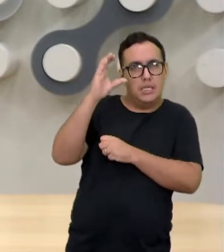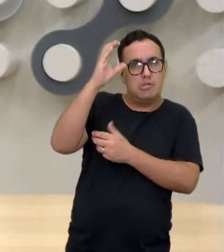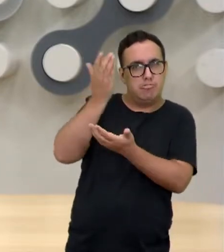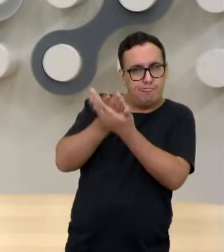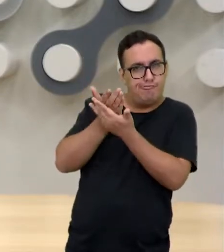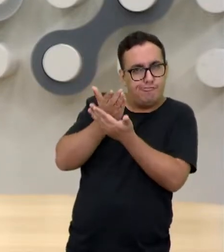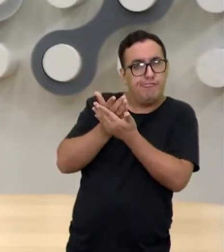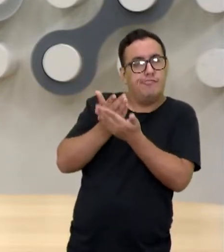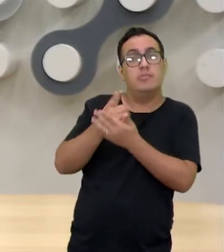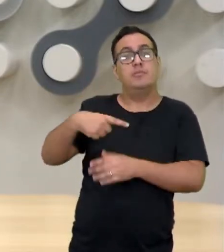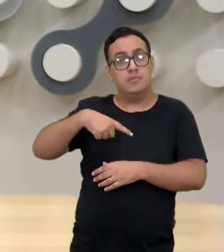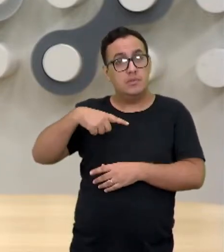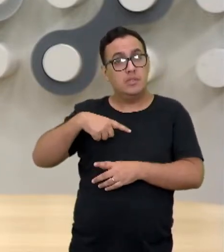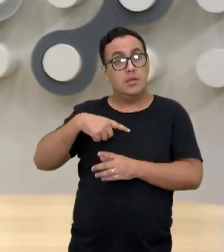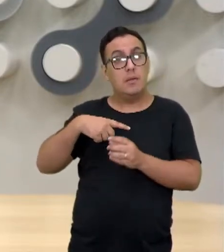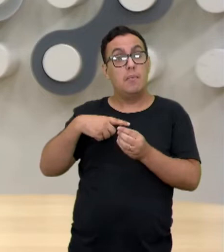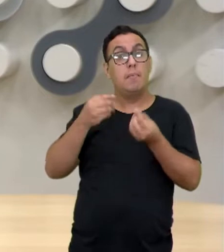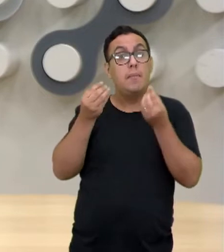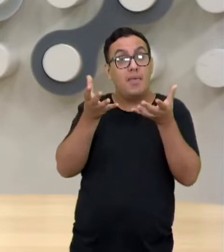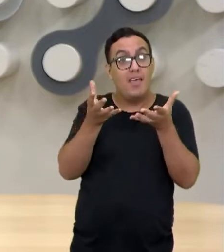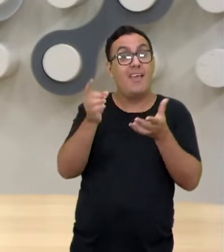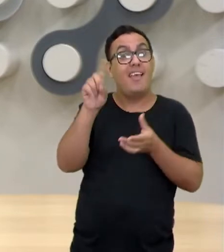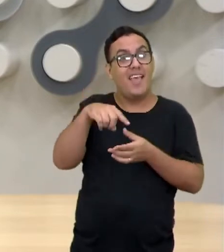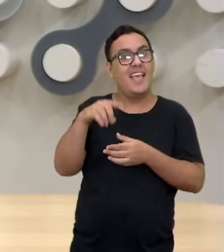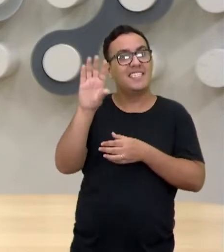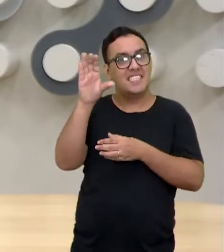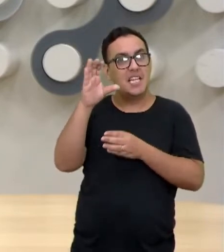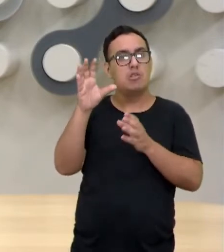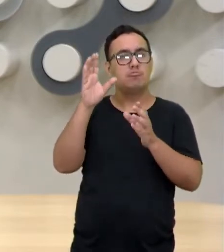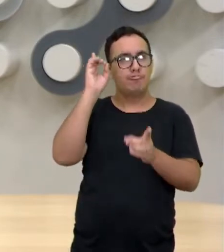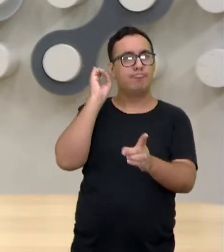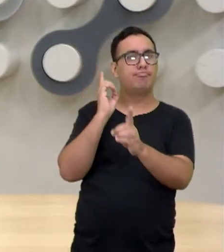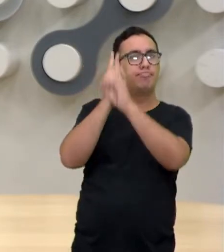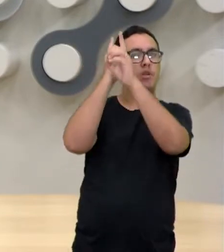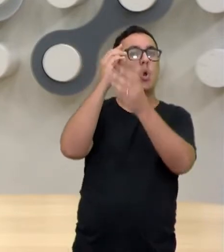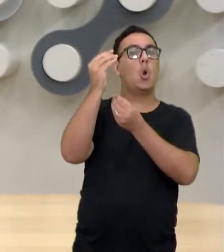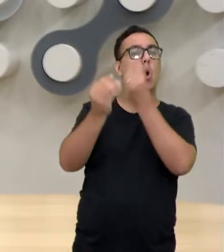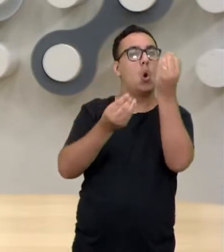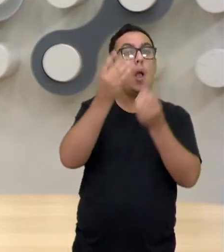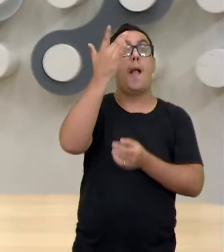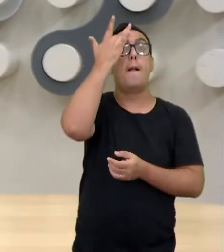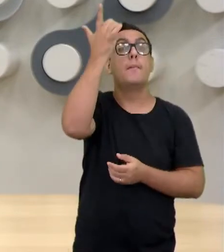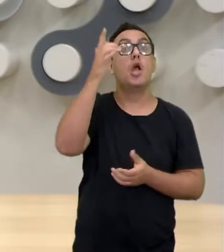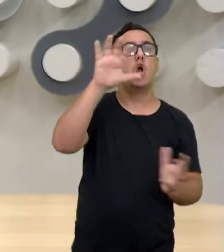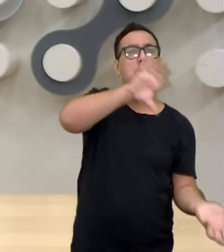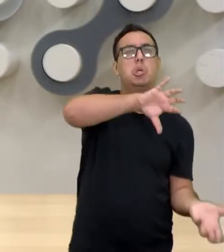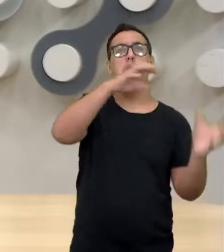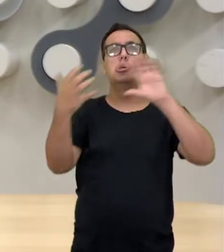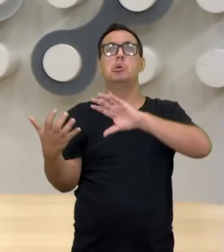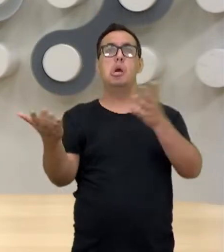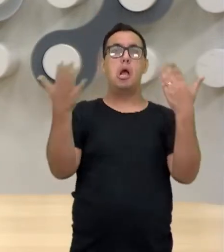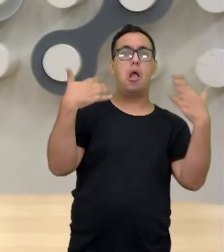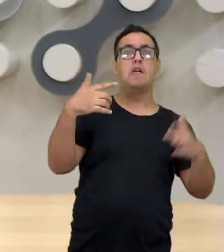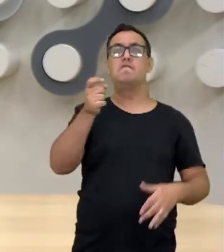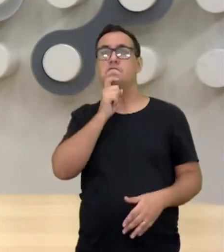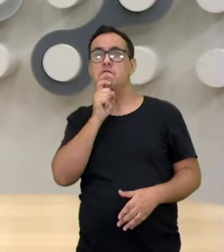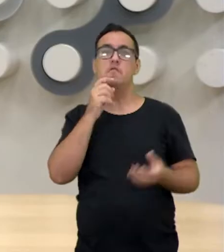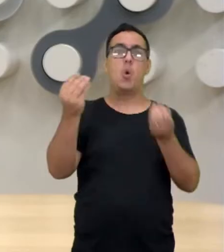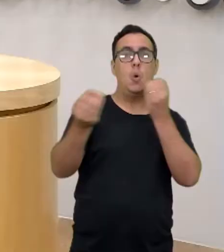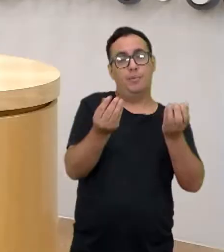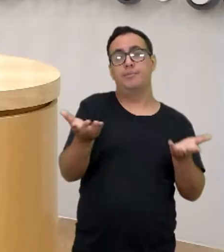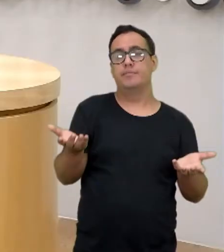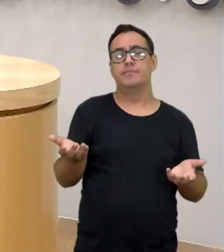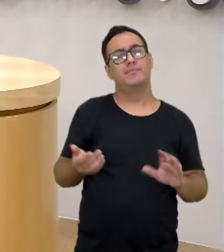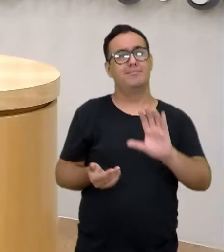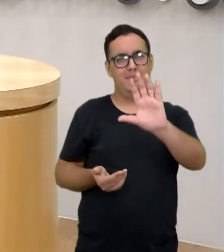que permitem que essa ciência consiga prever, por exemplo, como estará o clima amanhã. E aí vocês vão me dizer: puxa, professora, mas